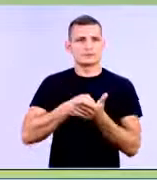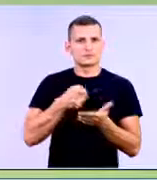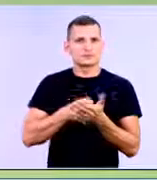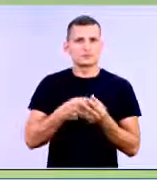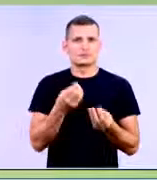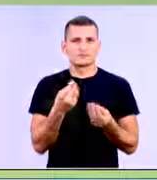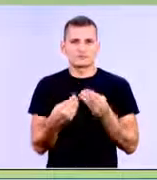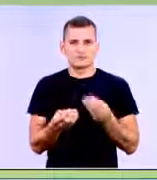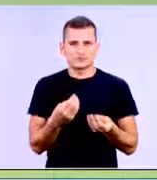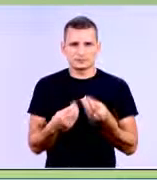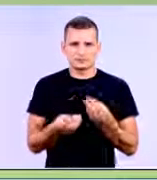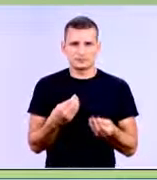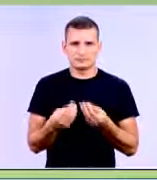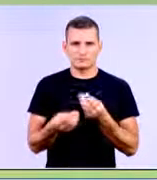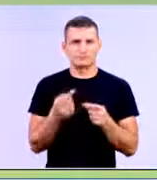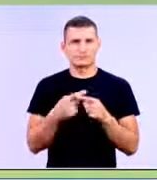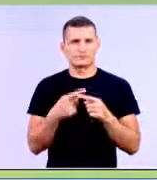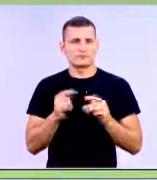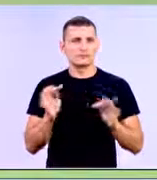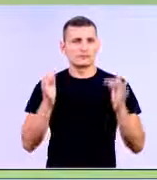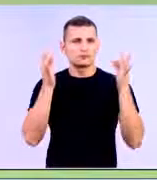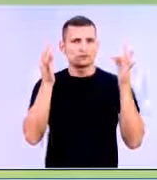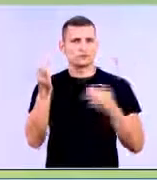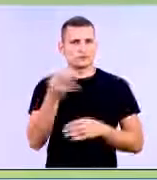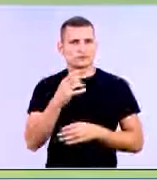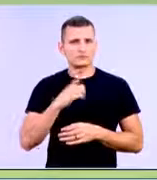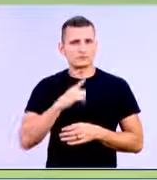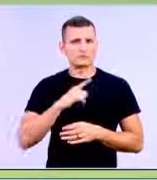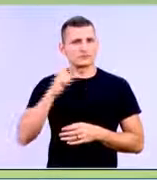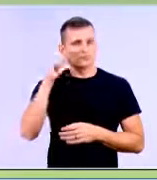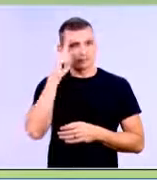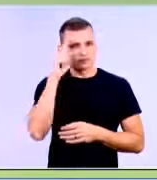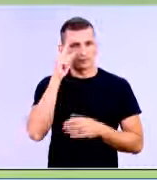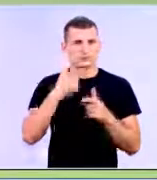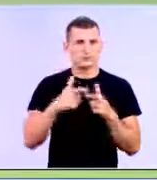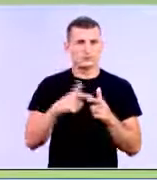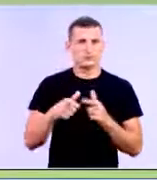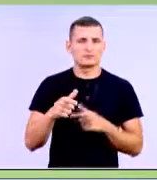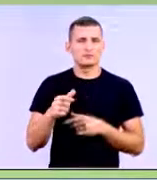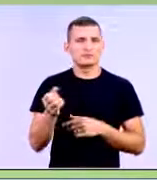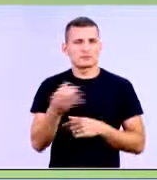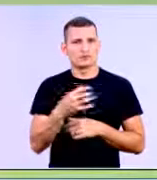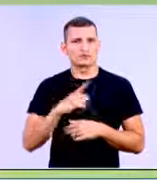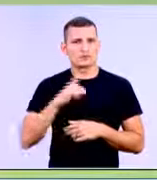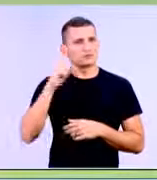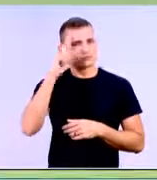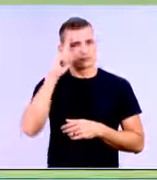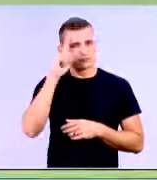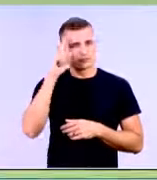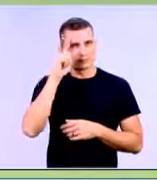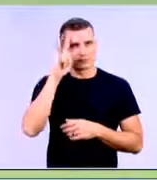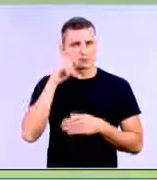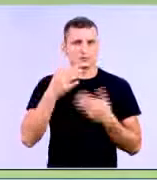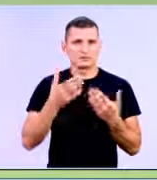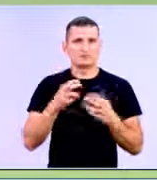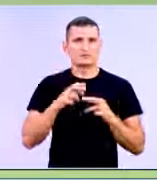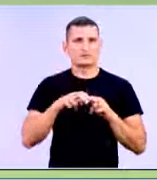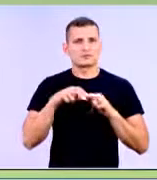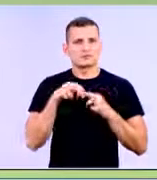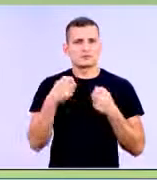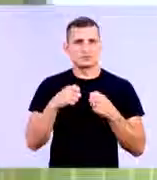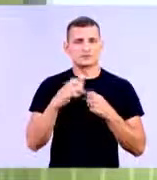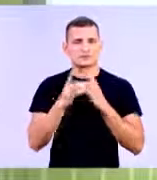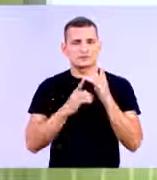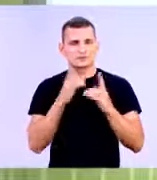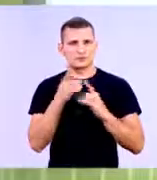flexível, porque tecnologia nova tem todos os dias, programas novos tem diariamente. Então, para isso, ele tem que ser dinâmico